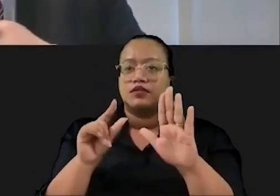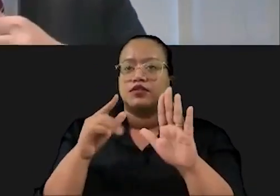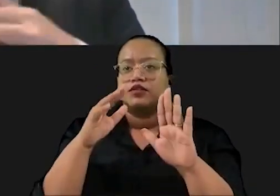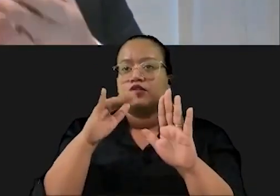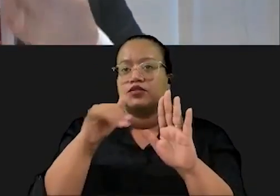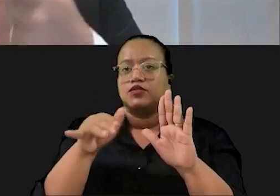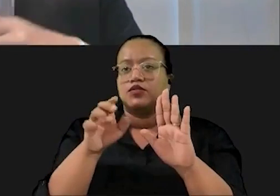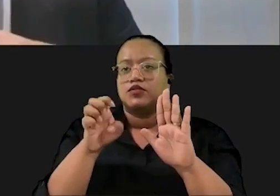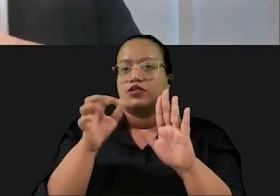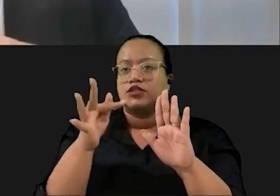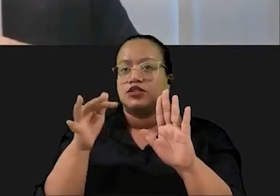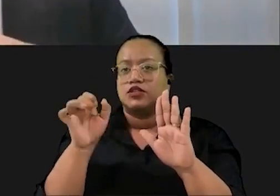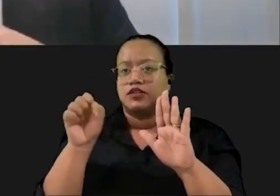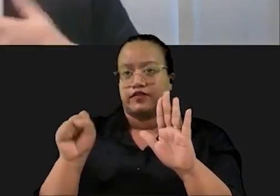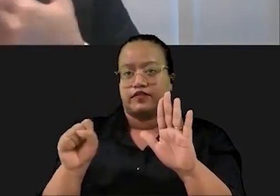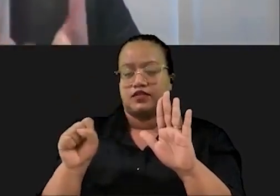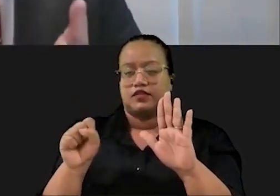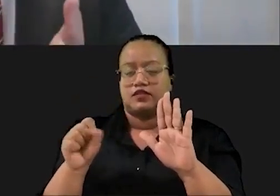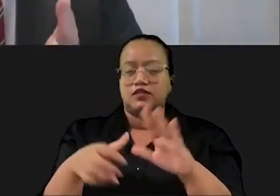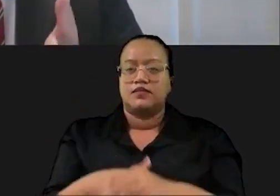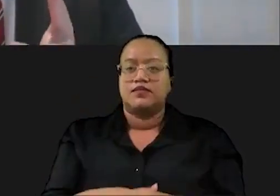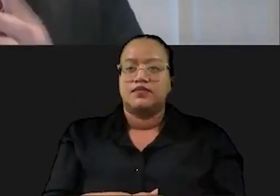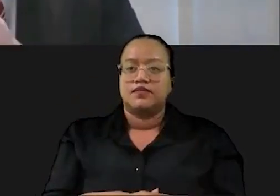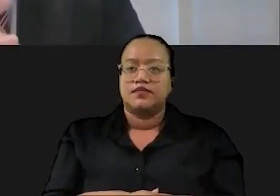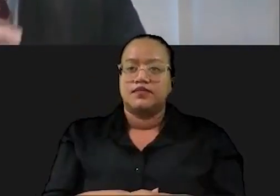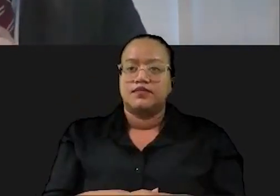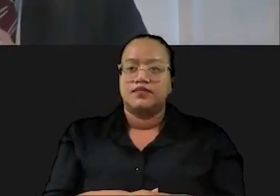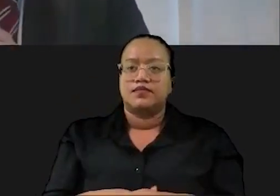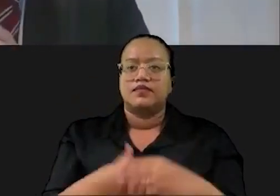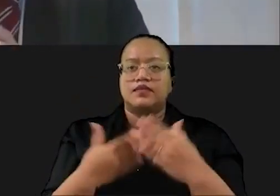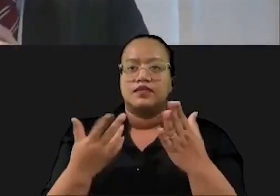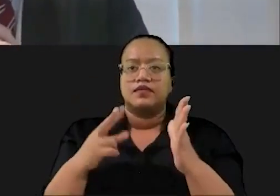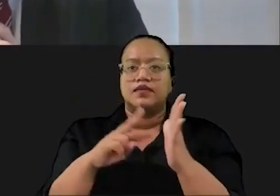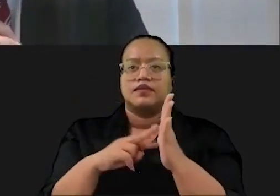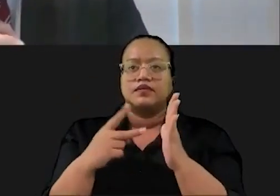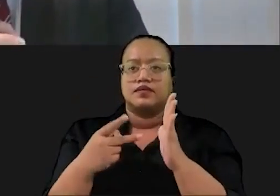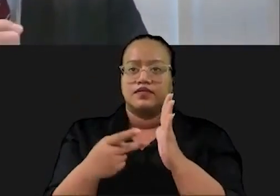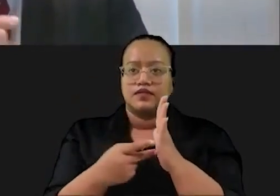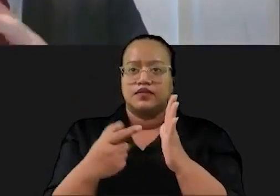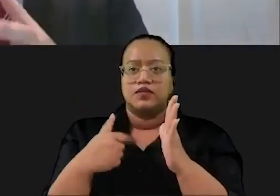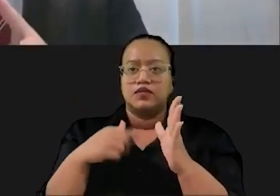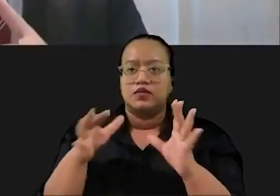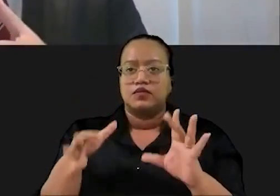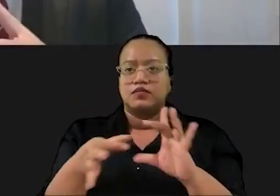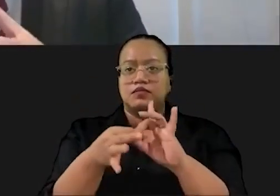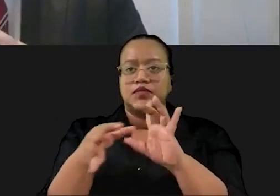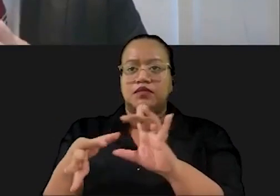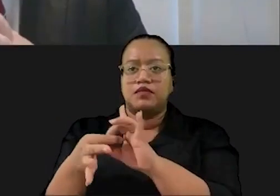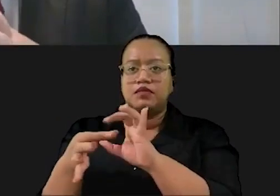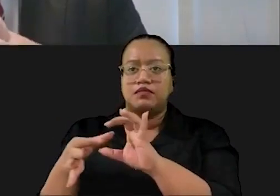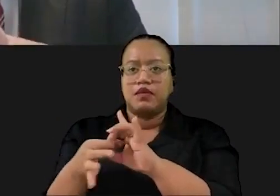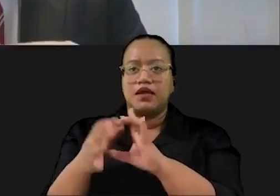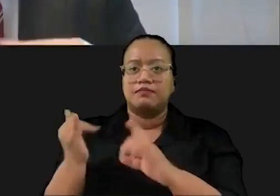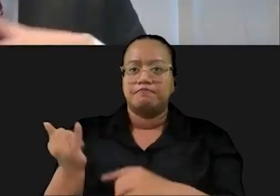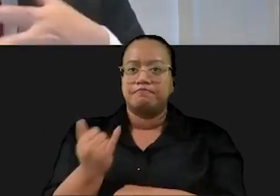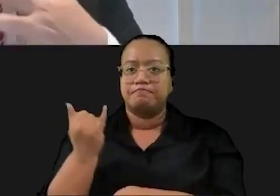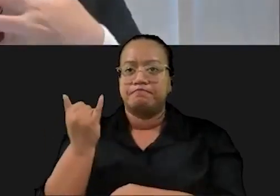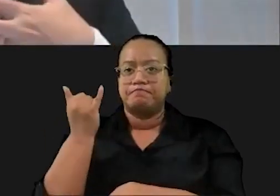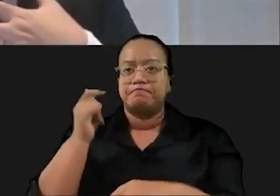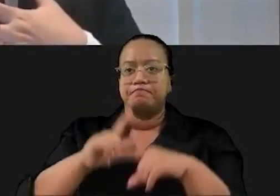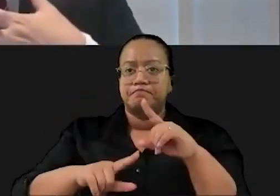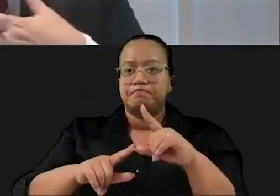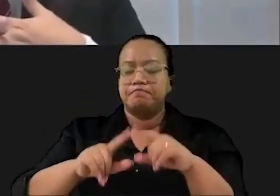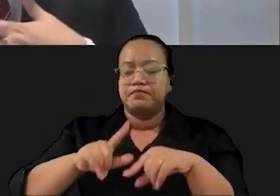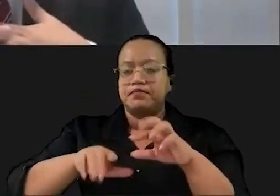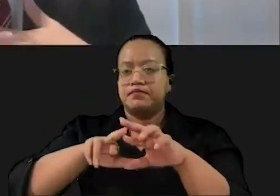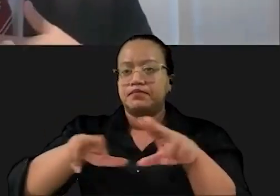Dessa definição, eu procurei congregar alguns elementos essenciais, né? Que, em primeiro momento, é a padronização. A padronização